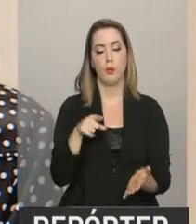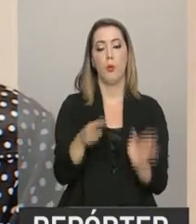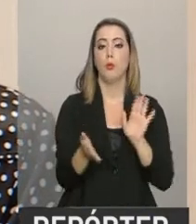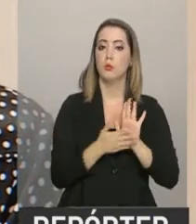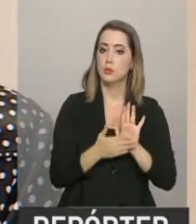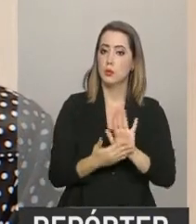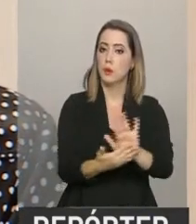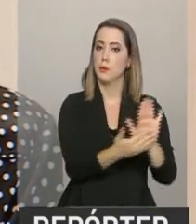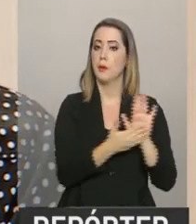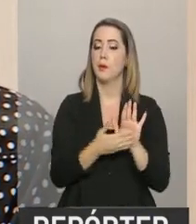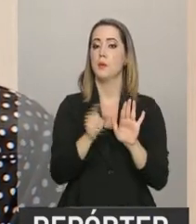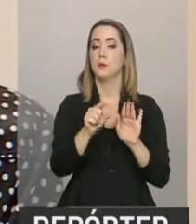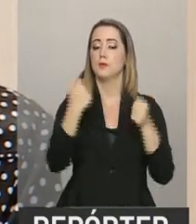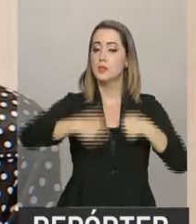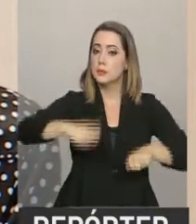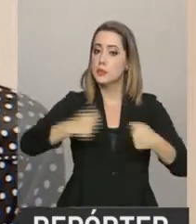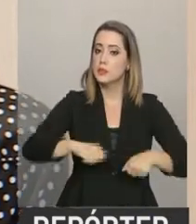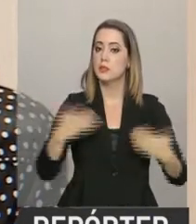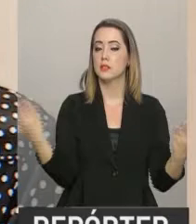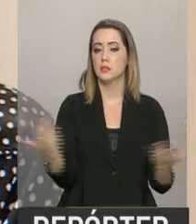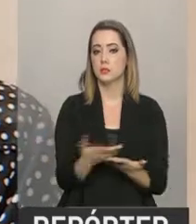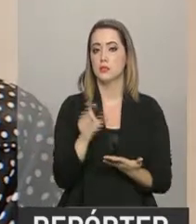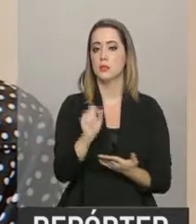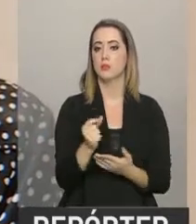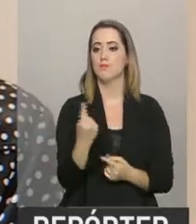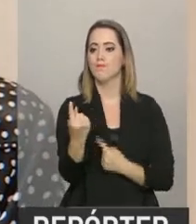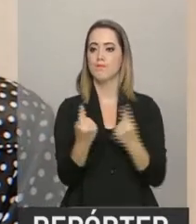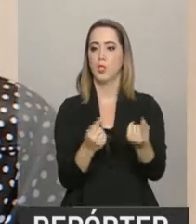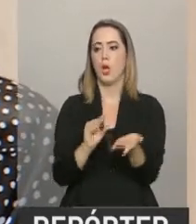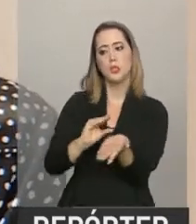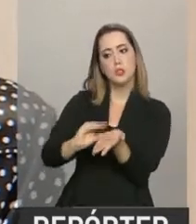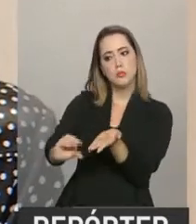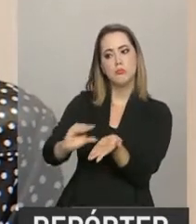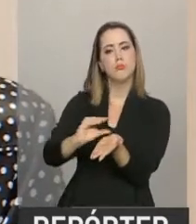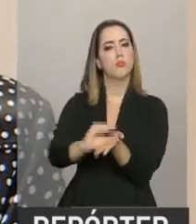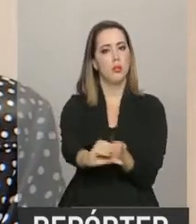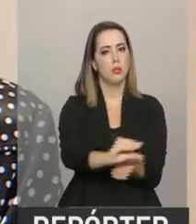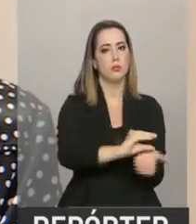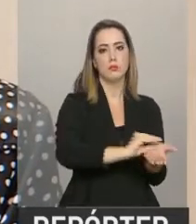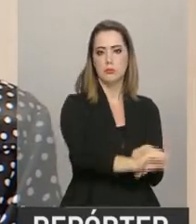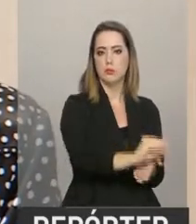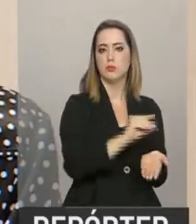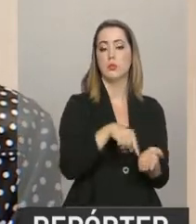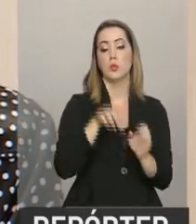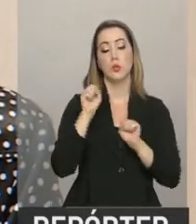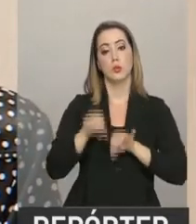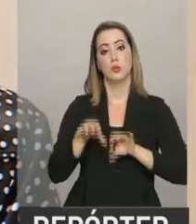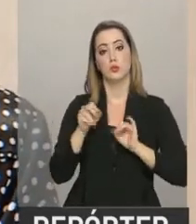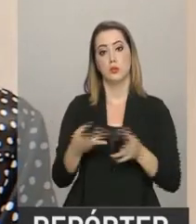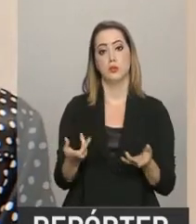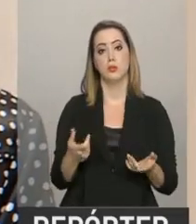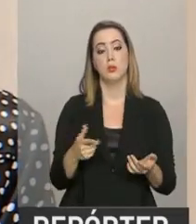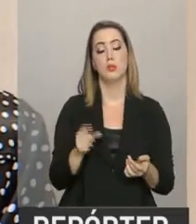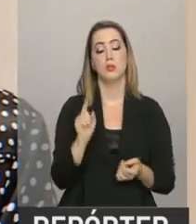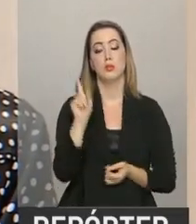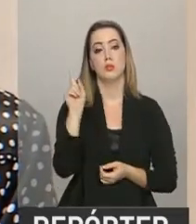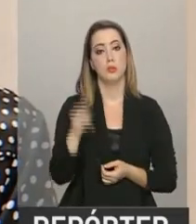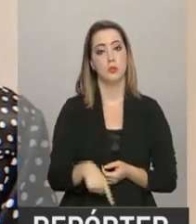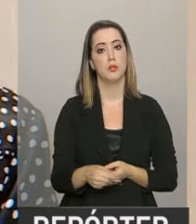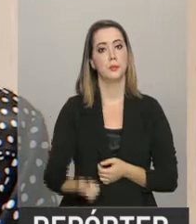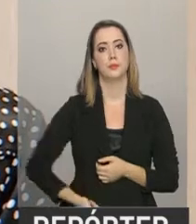mostra claramente que você tem que fazer com que é cada centavo investido na área da educação seja